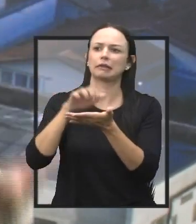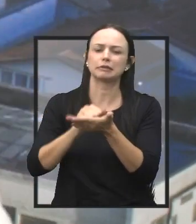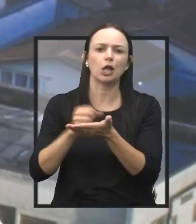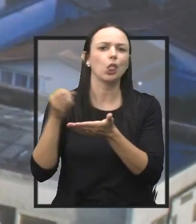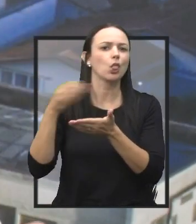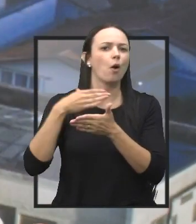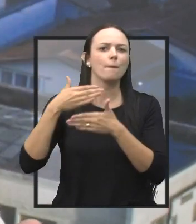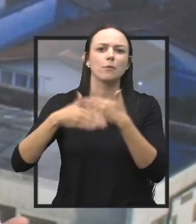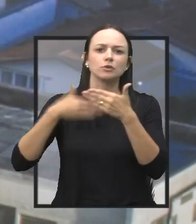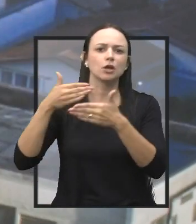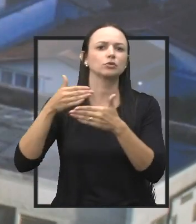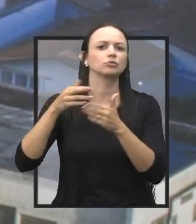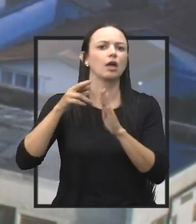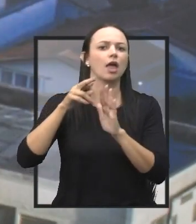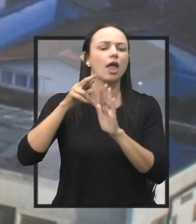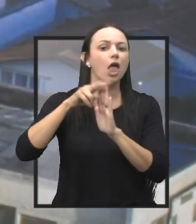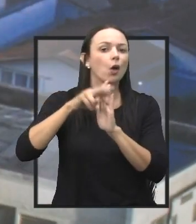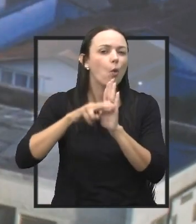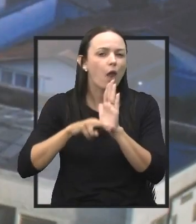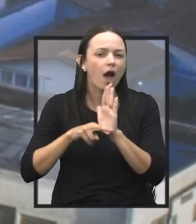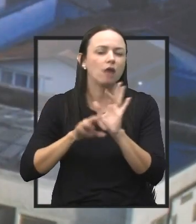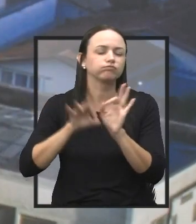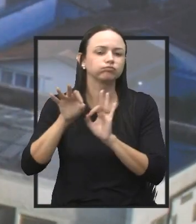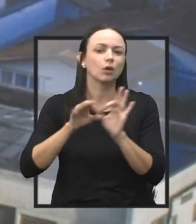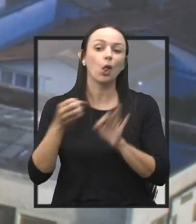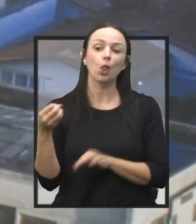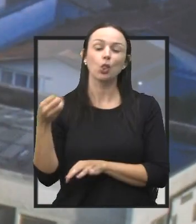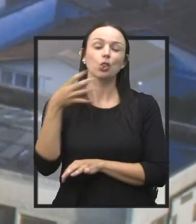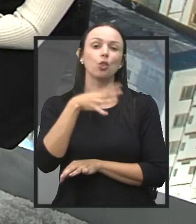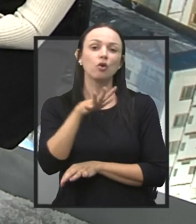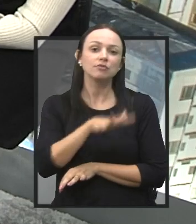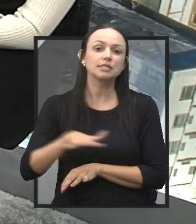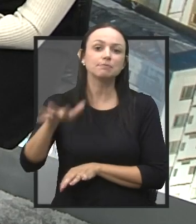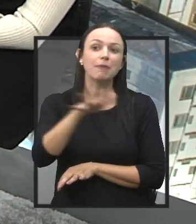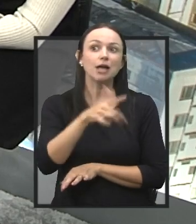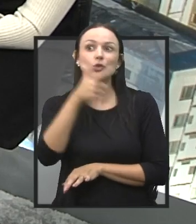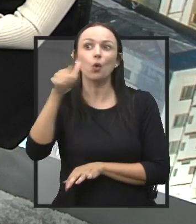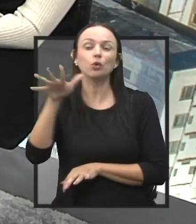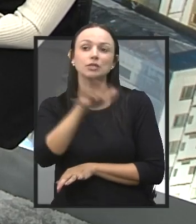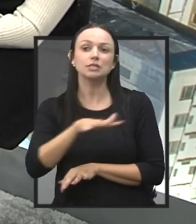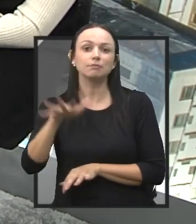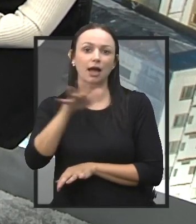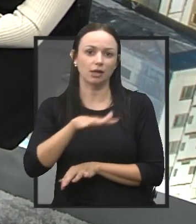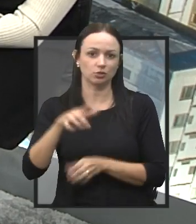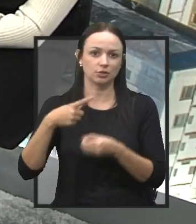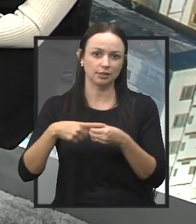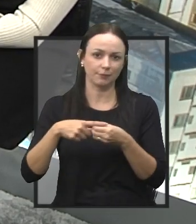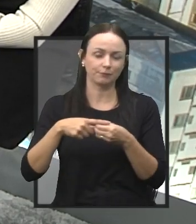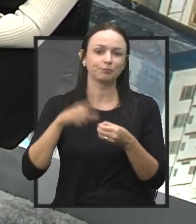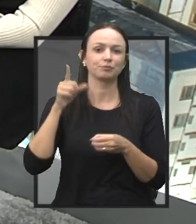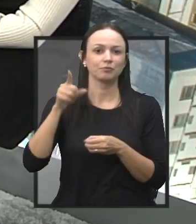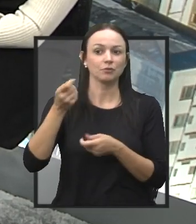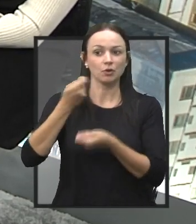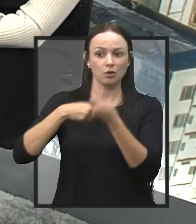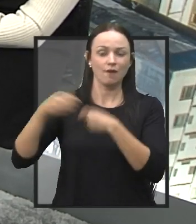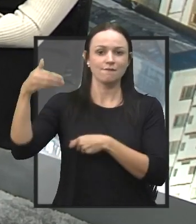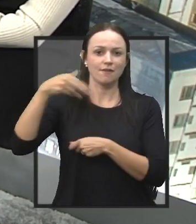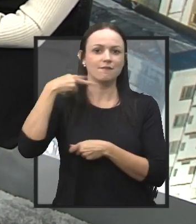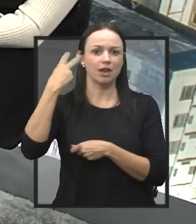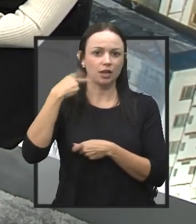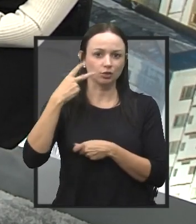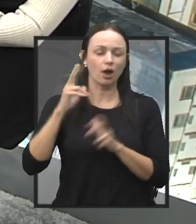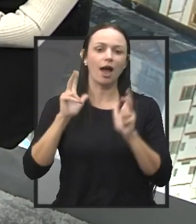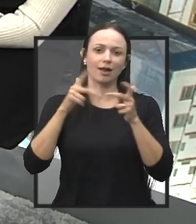novo processo, né, de regularização, para um novo espaço na cidade. Os comerciantes procuraram os vereadores e a Câmara deu